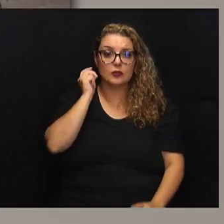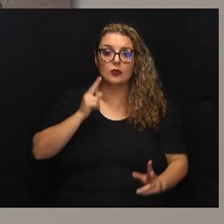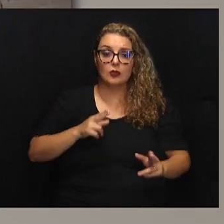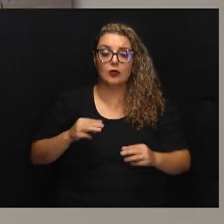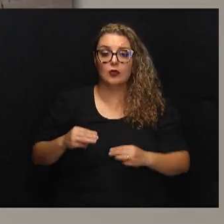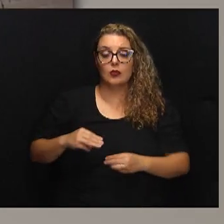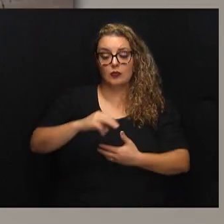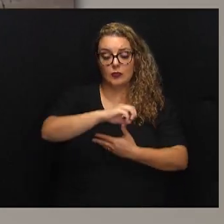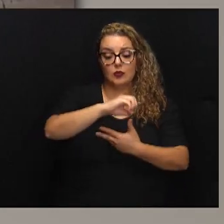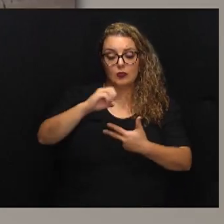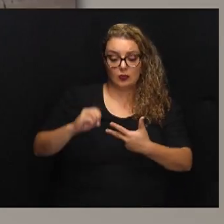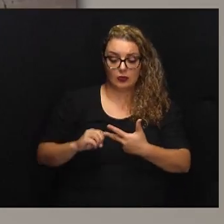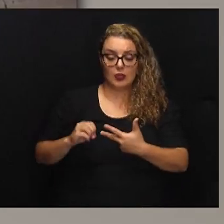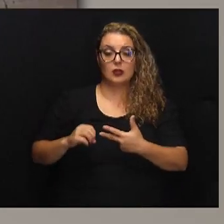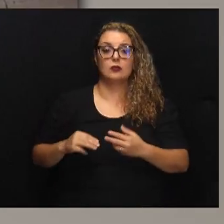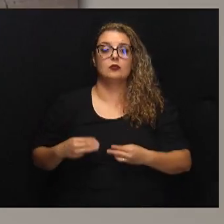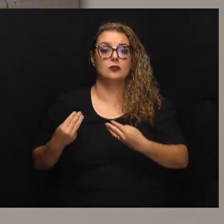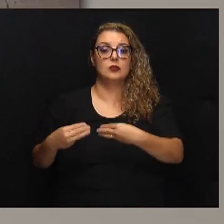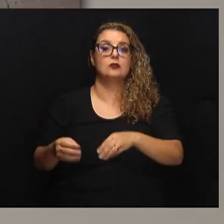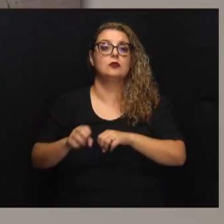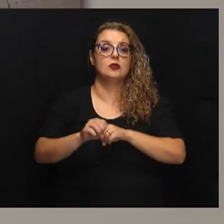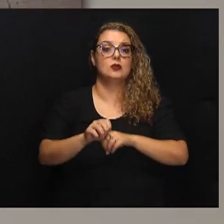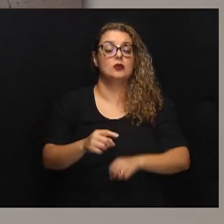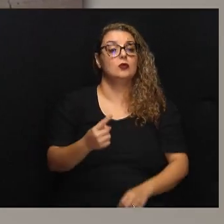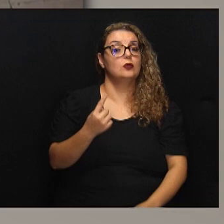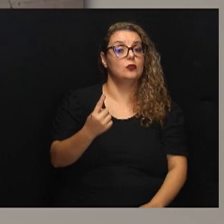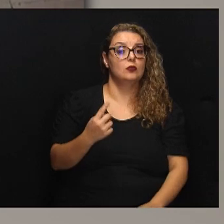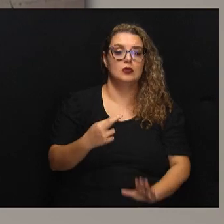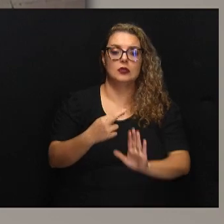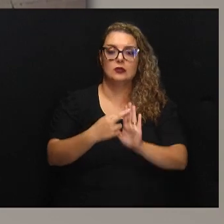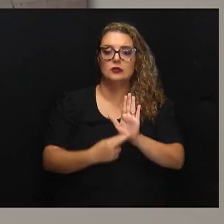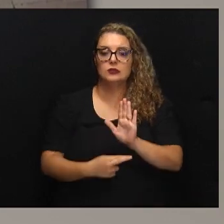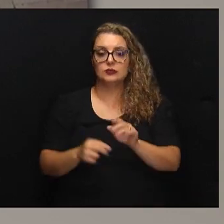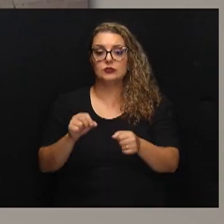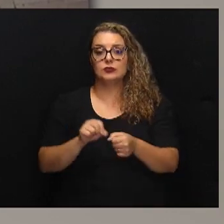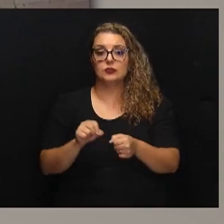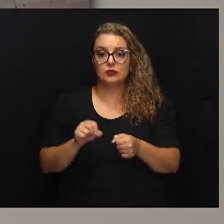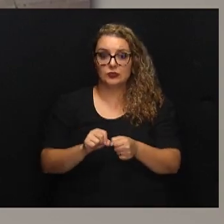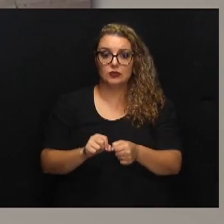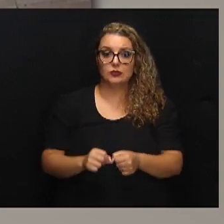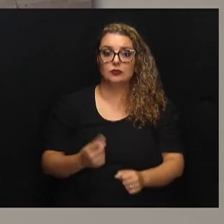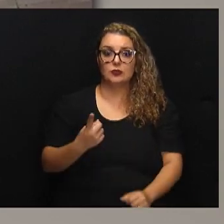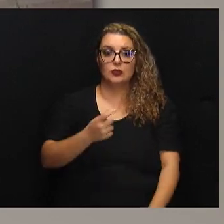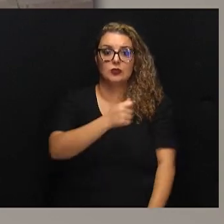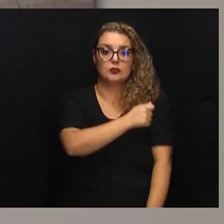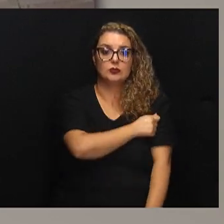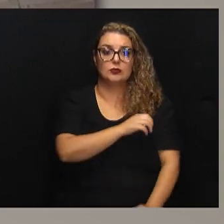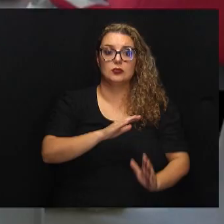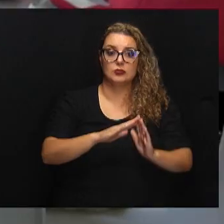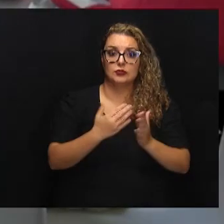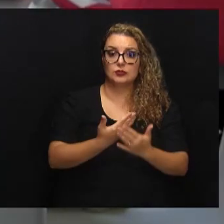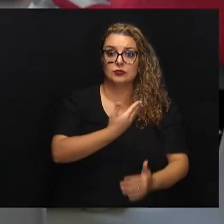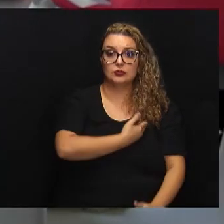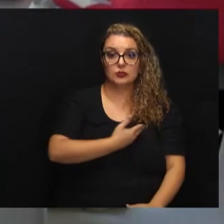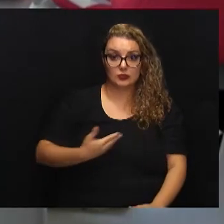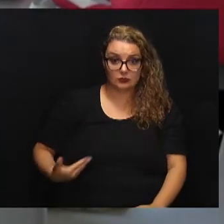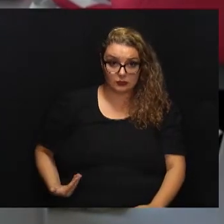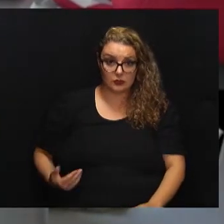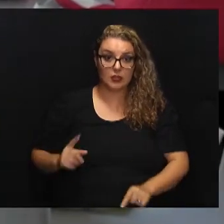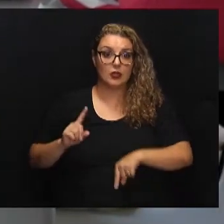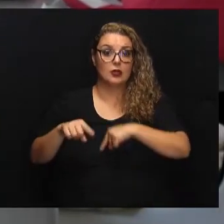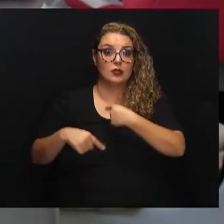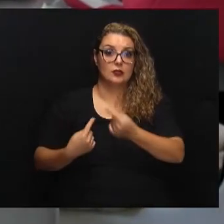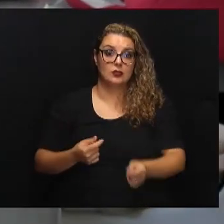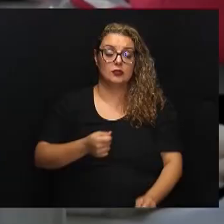o Ministério da Educação, apenas uma das redações foi feita por um estudante de escola pública. As demais são